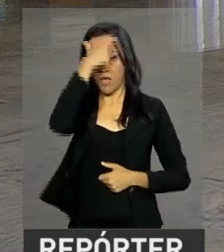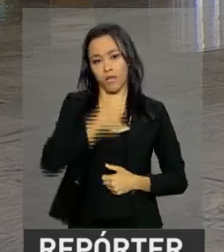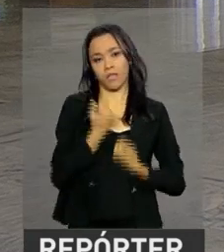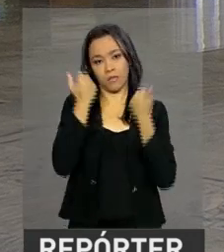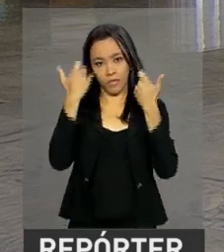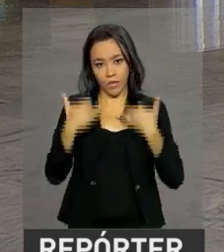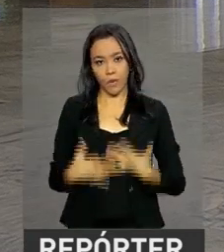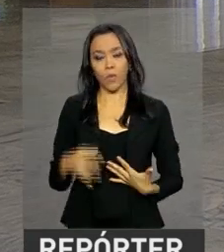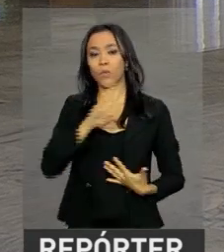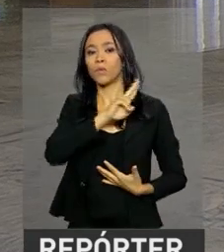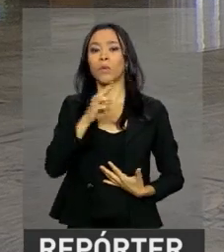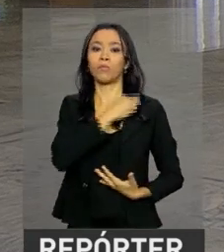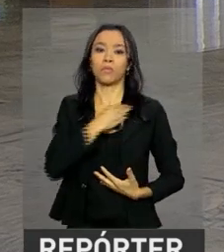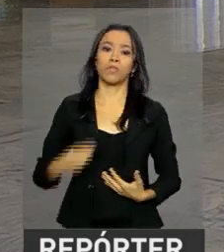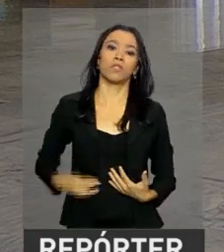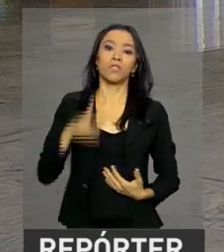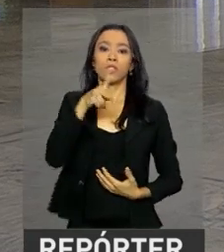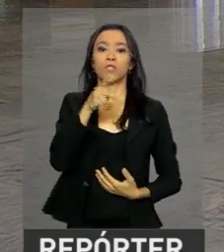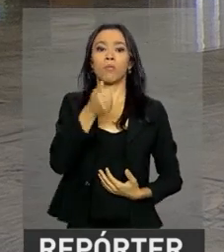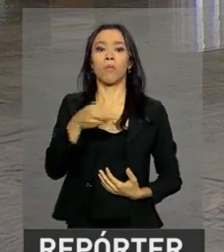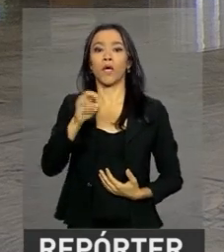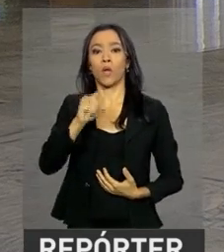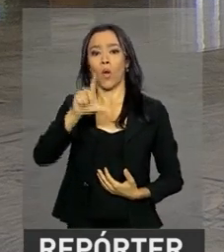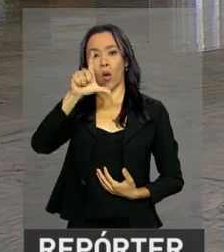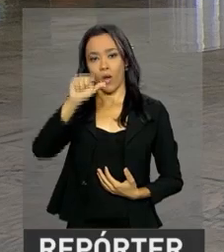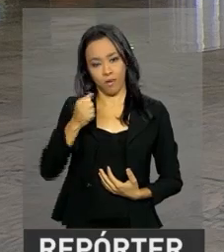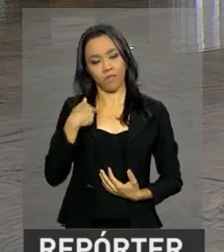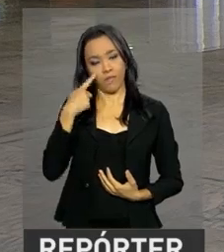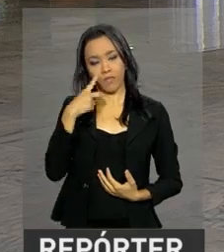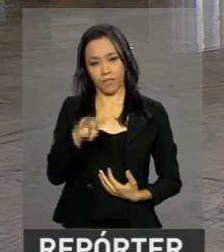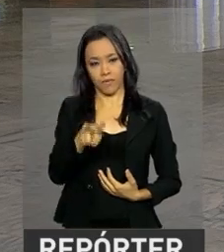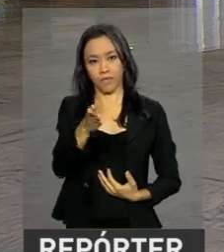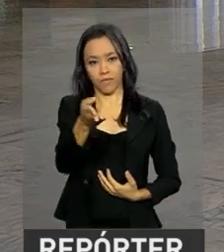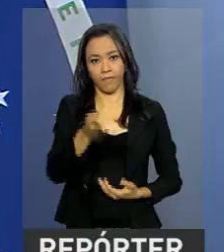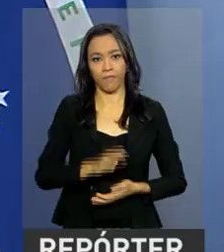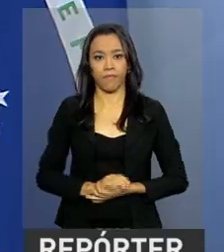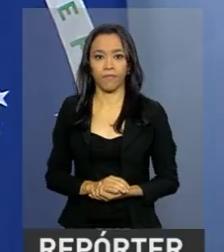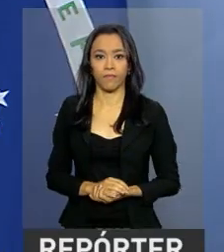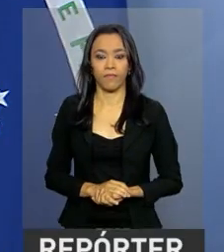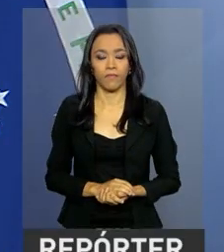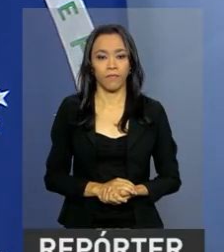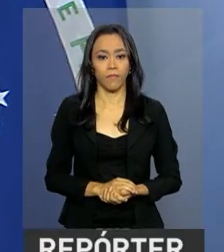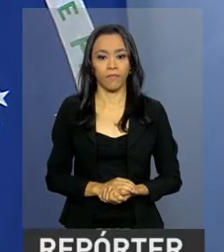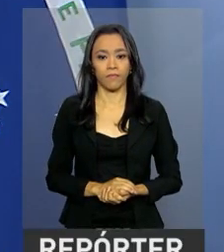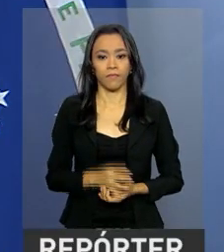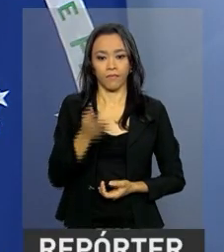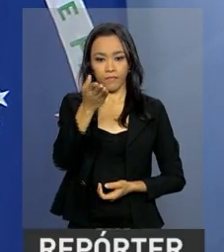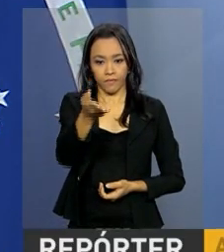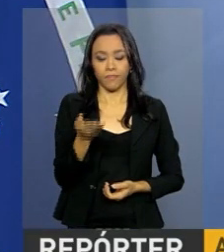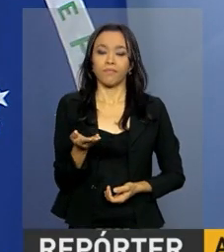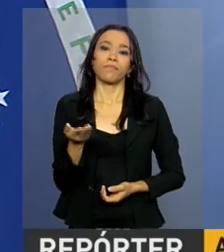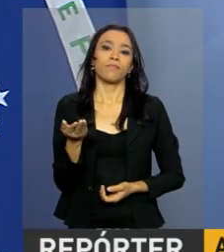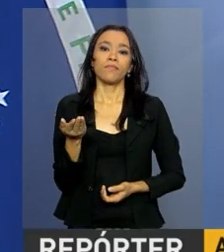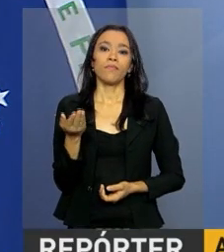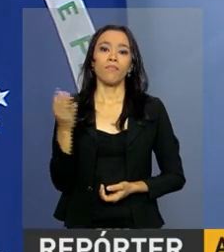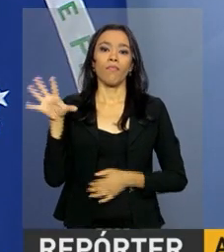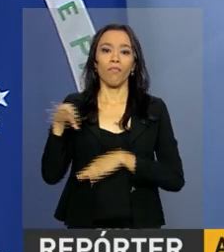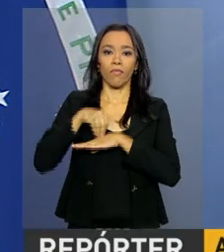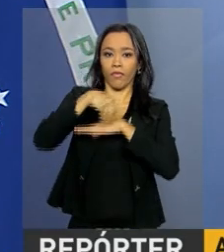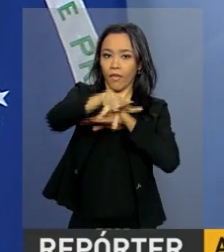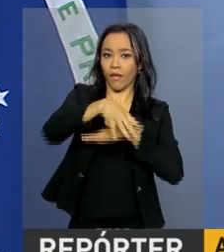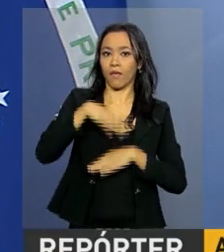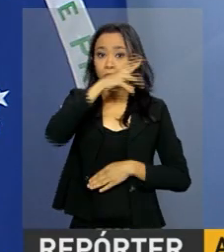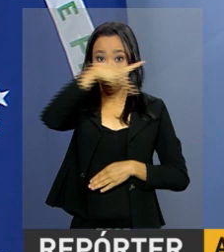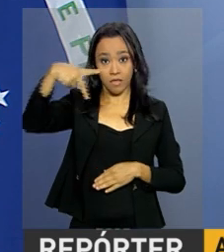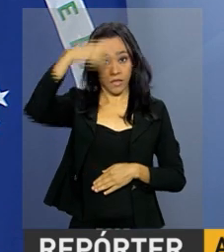da República, Alexandre Parola, depois desse encontro. Vamos ouvi-lo. O presidente Michel Temer recordou a proximidade